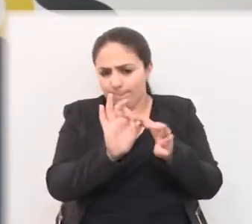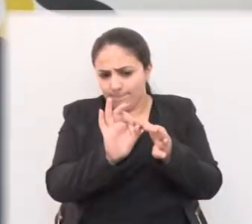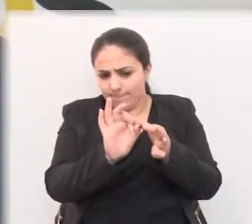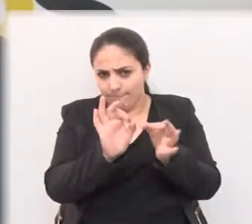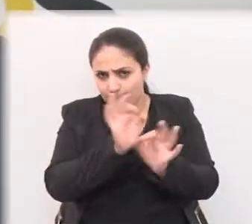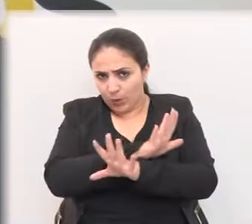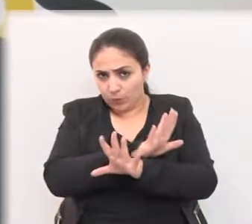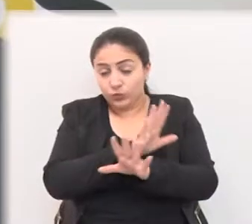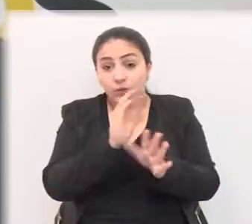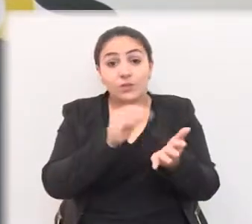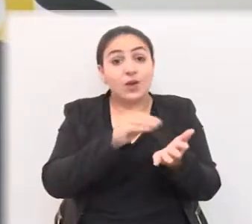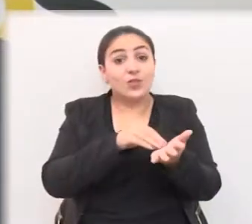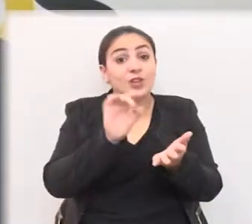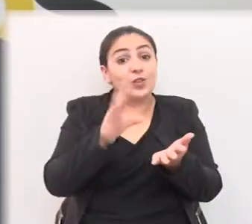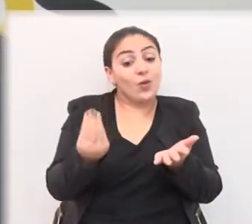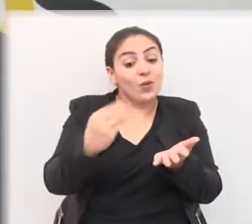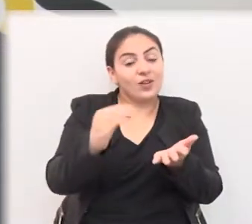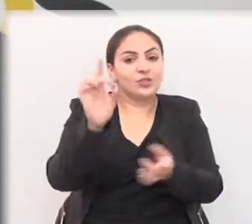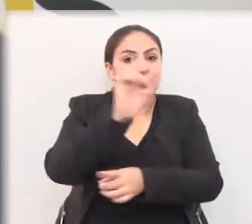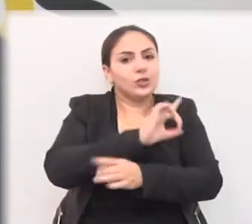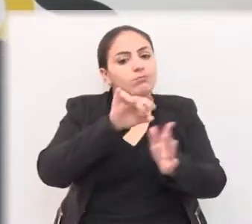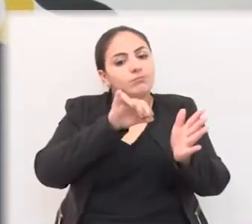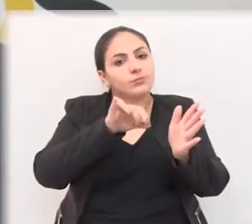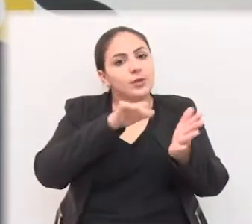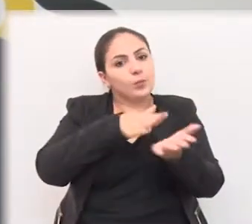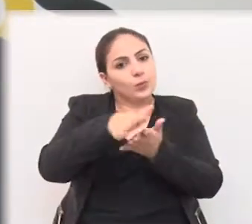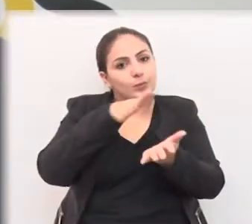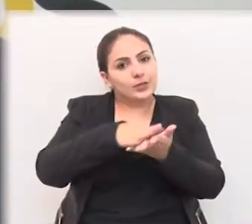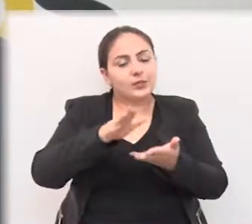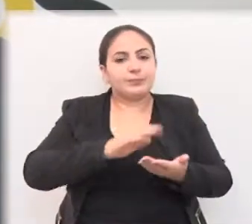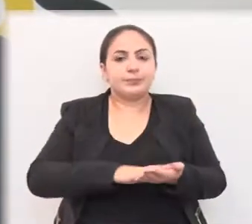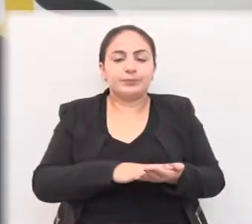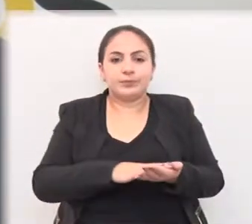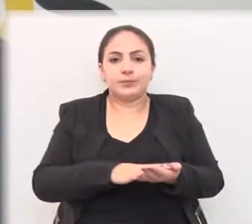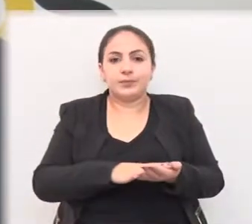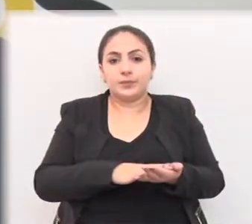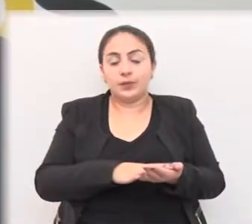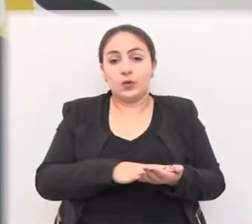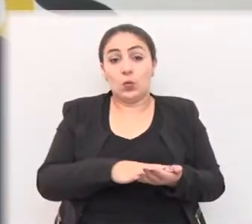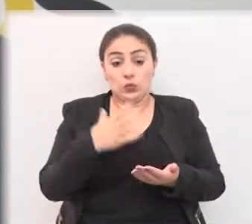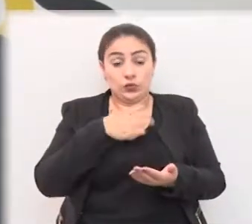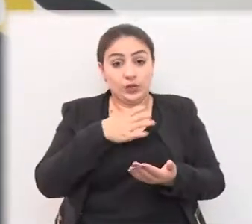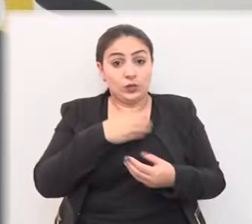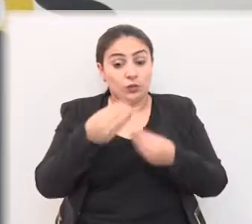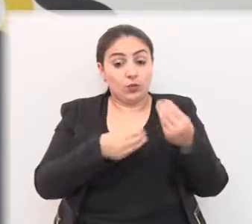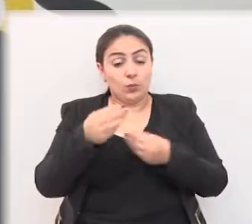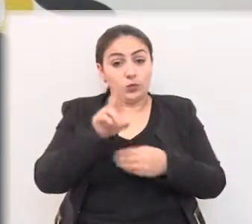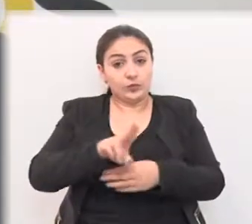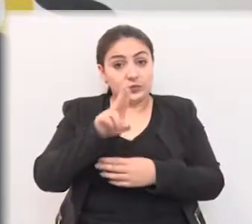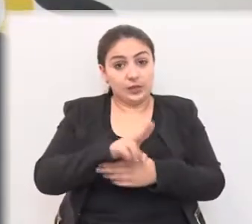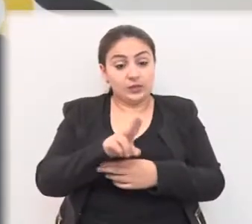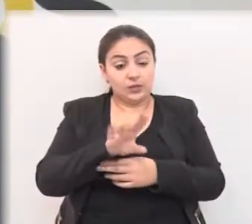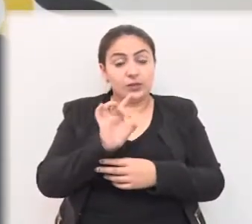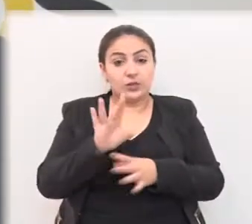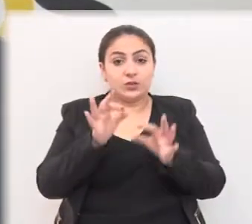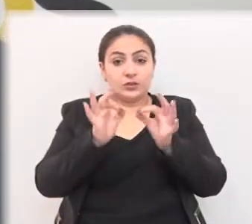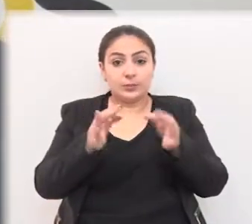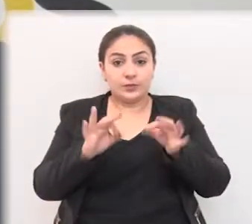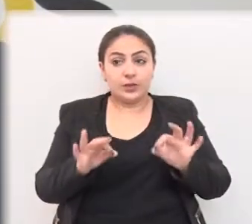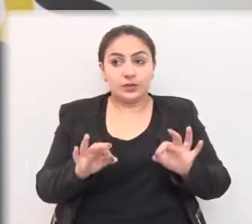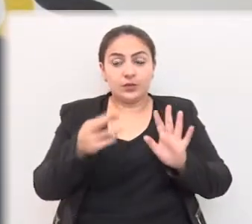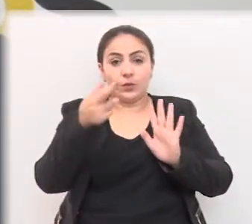pronto, falta só colocar a data e publicar. O regime que vai ser adotado é o regime simplificado